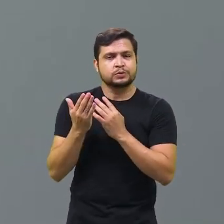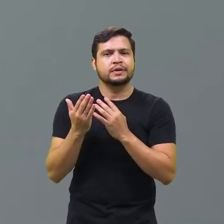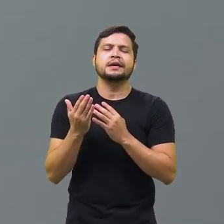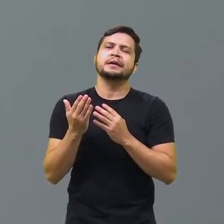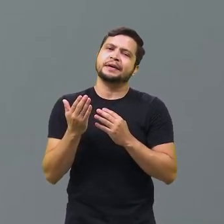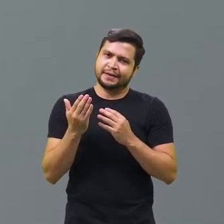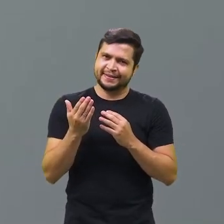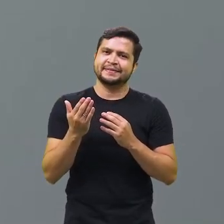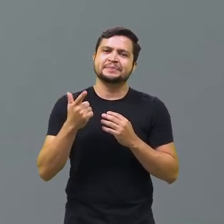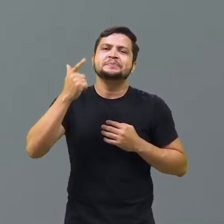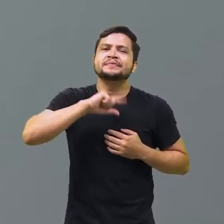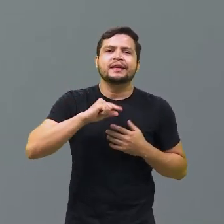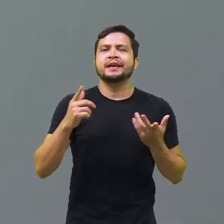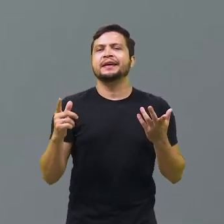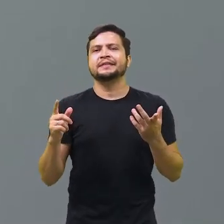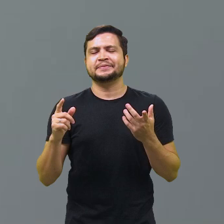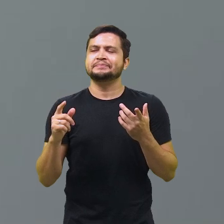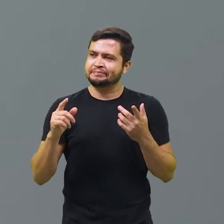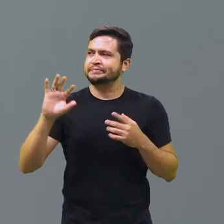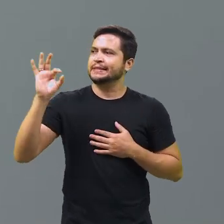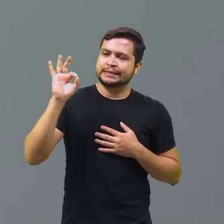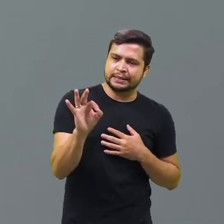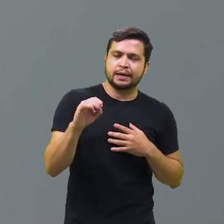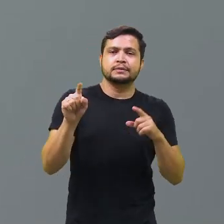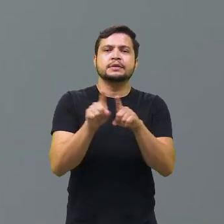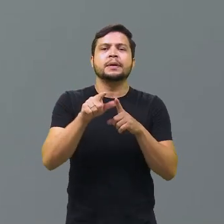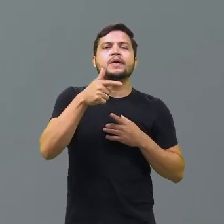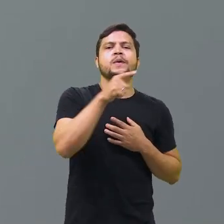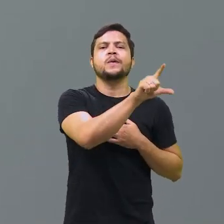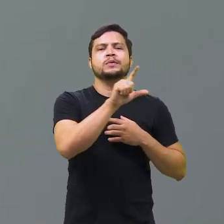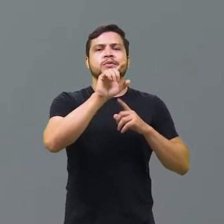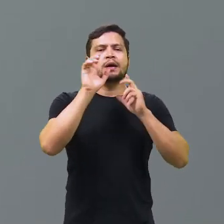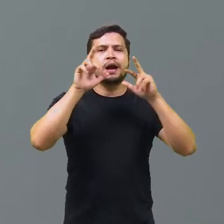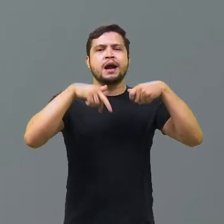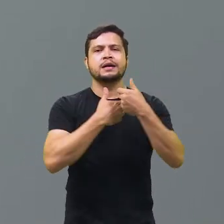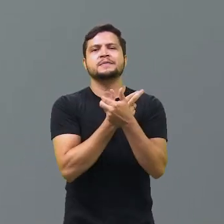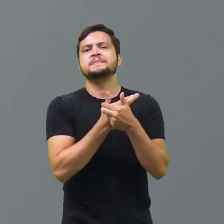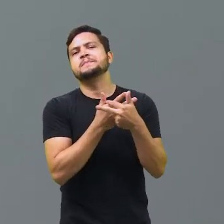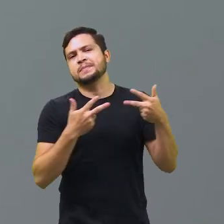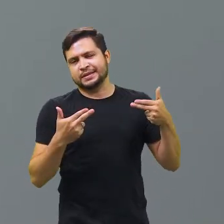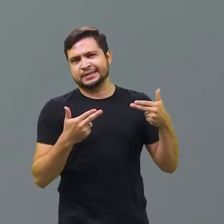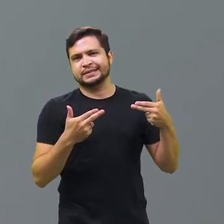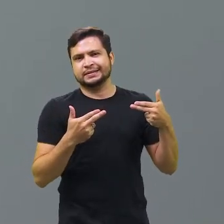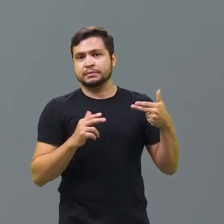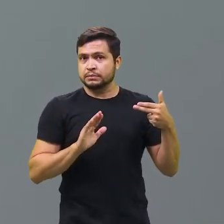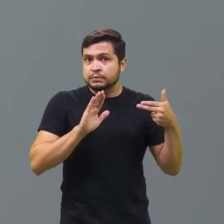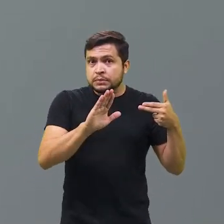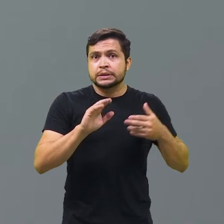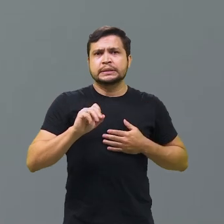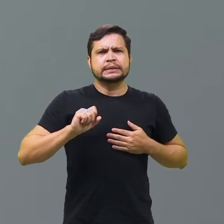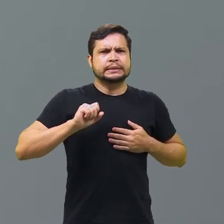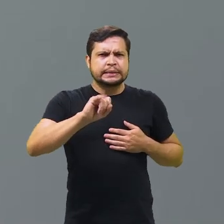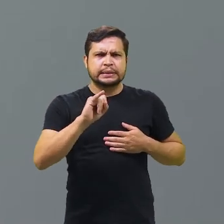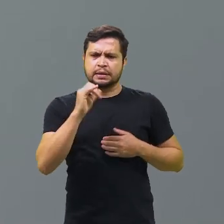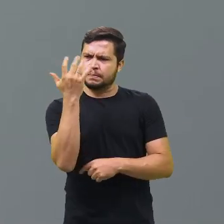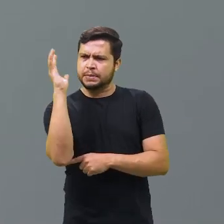agir dessa forma. Quem é que faz esse papel? Os insetos e outros animais. E aí o que acontece? Quando ela